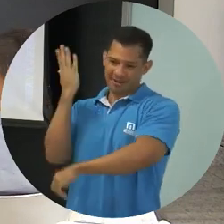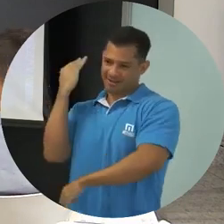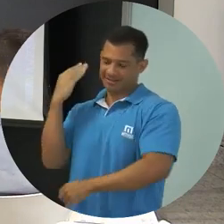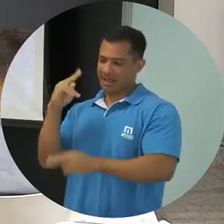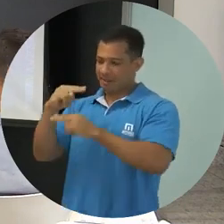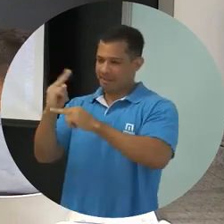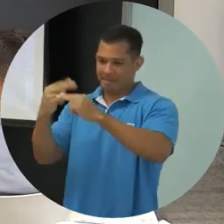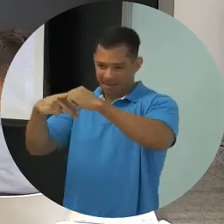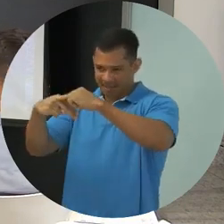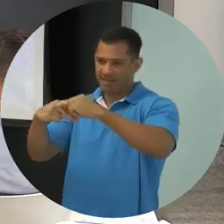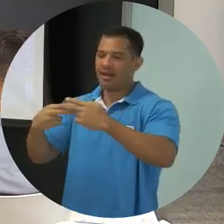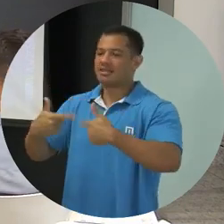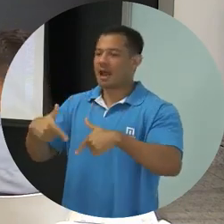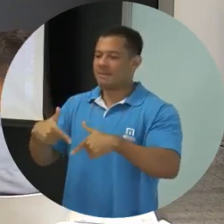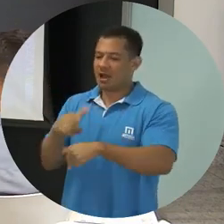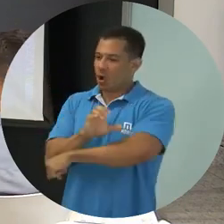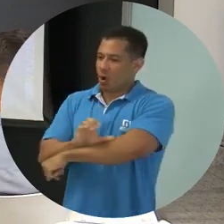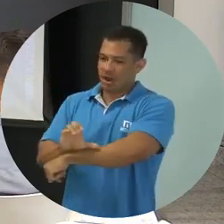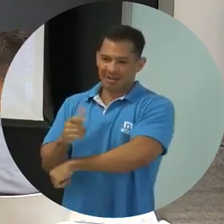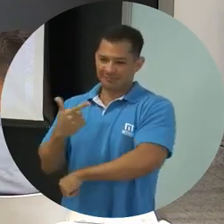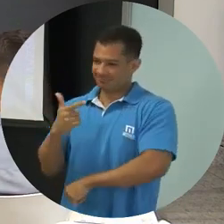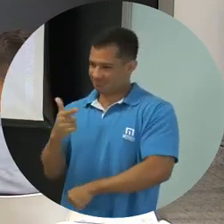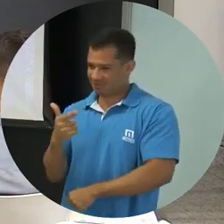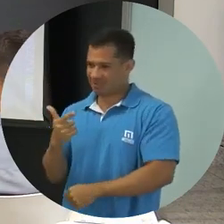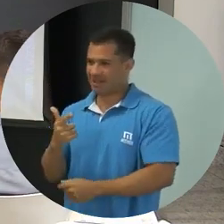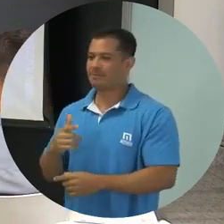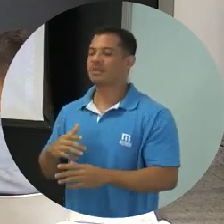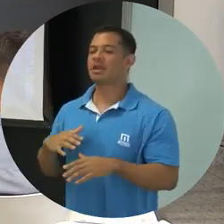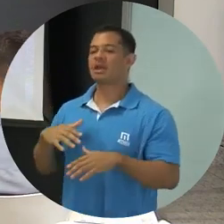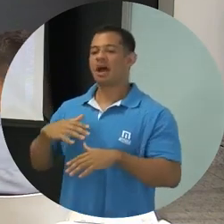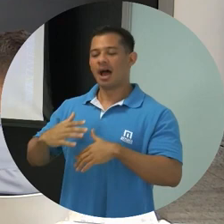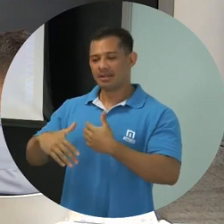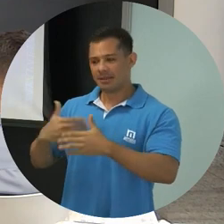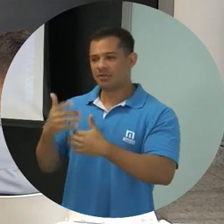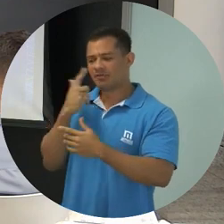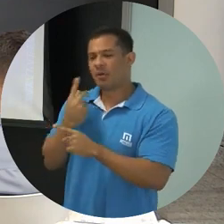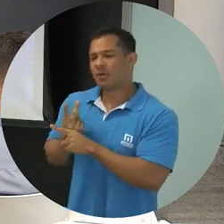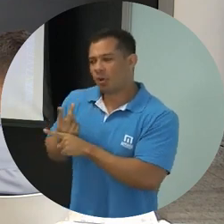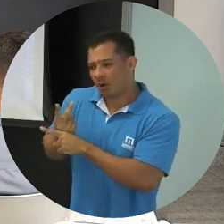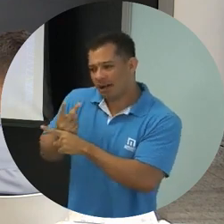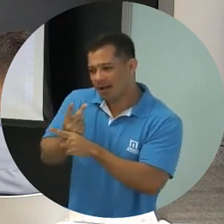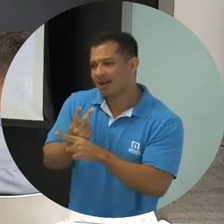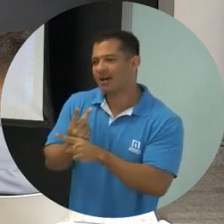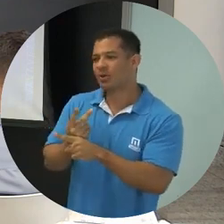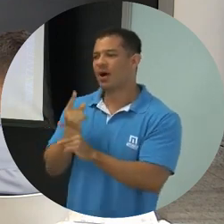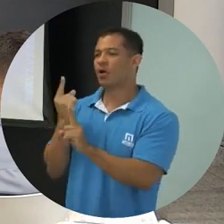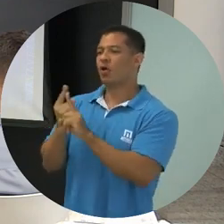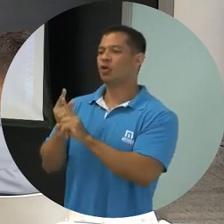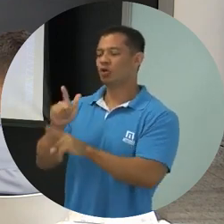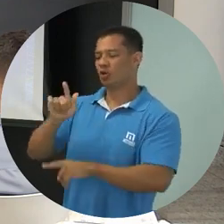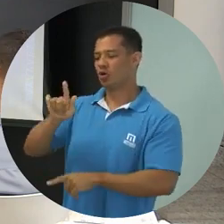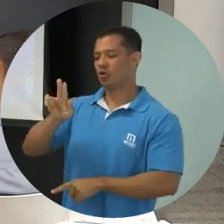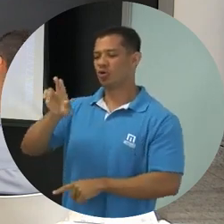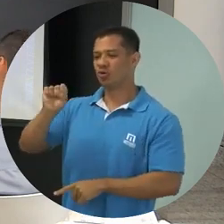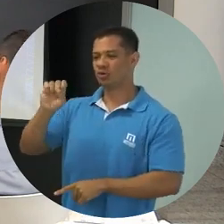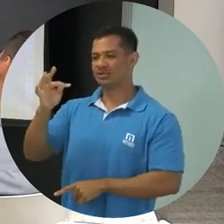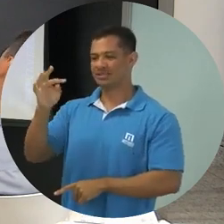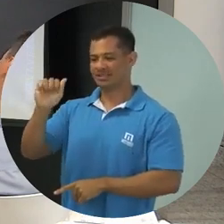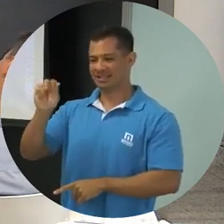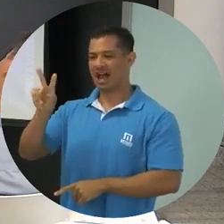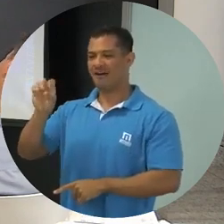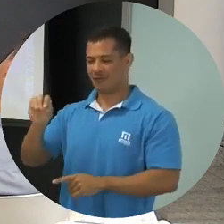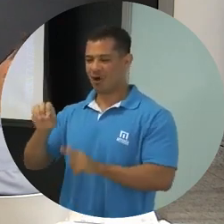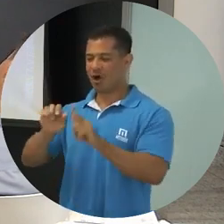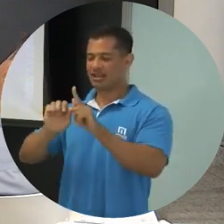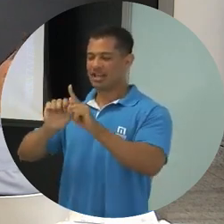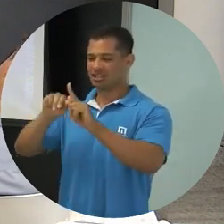conhecimento. Então, ficamos um tempo procurando, não muito, quando achamos o Gustavo, a Gemaia,